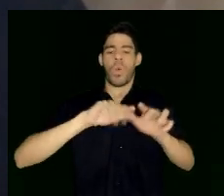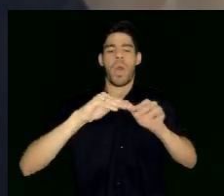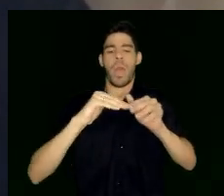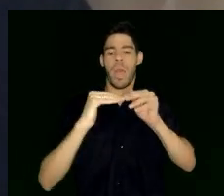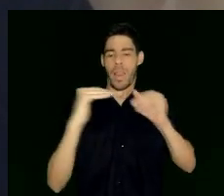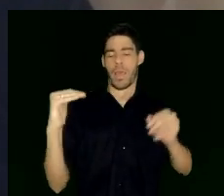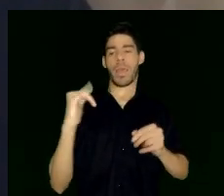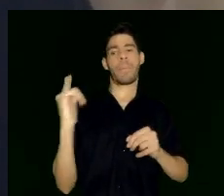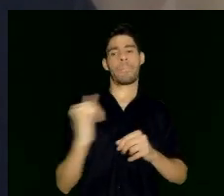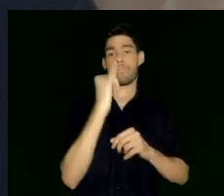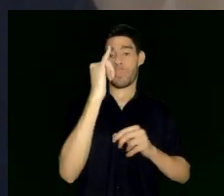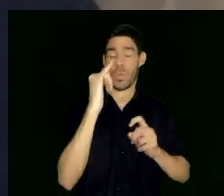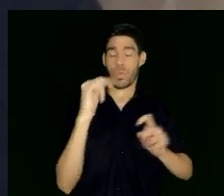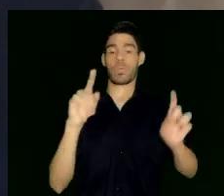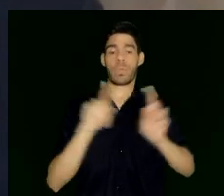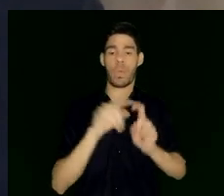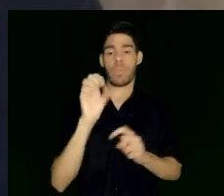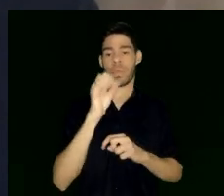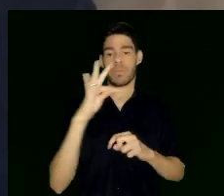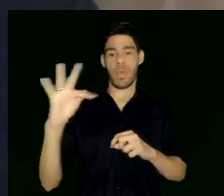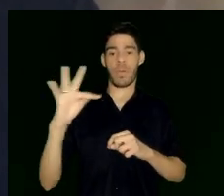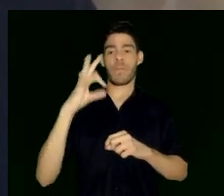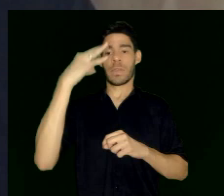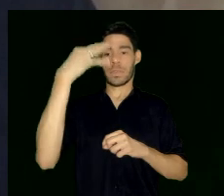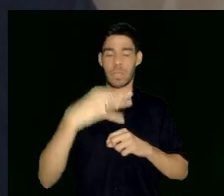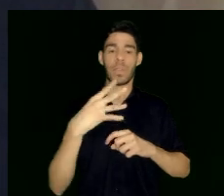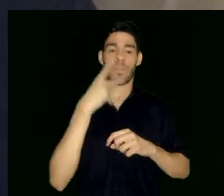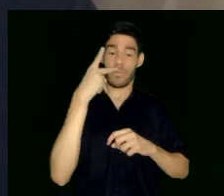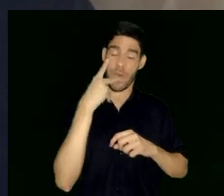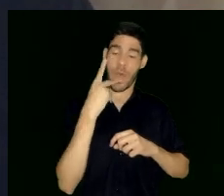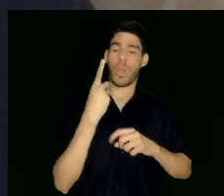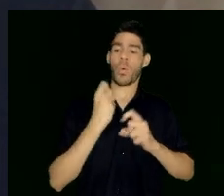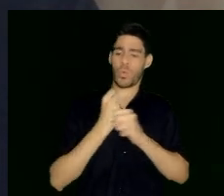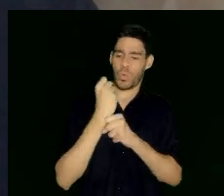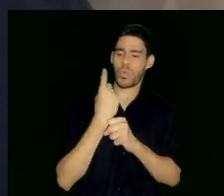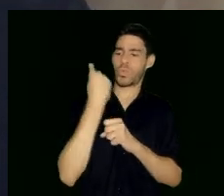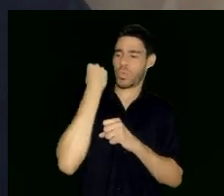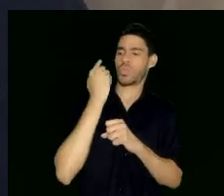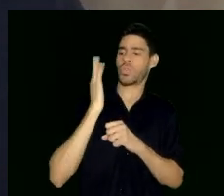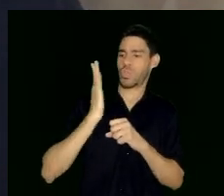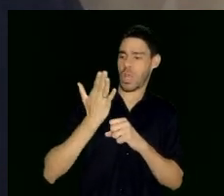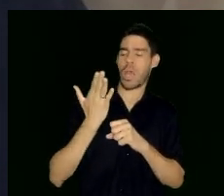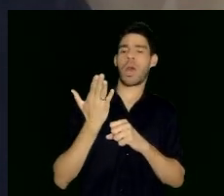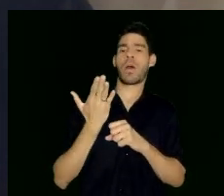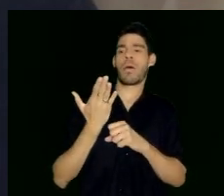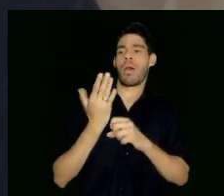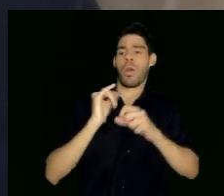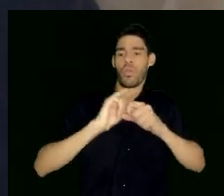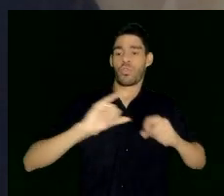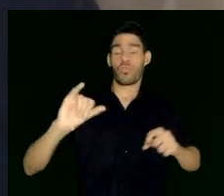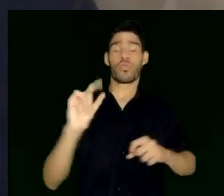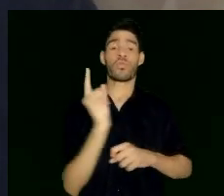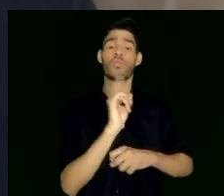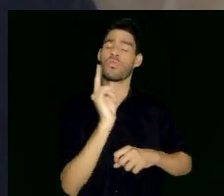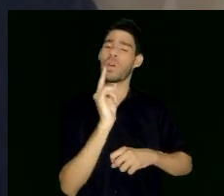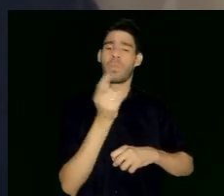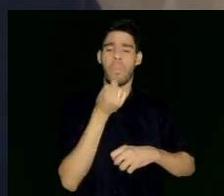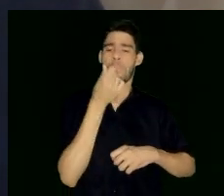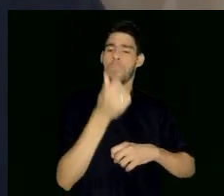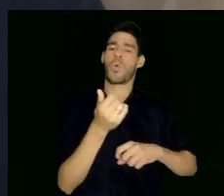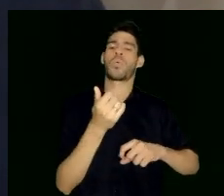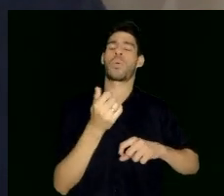indiscriminadamente, isso é fundamental, porém o Supremo Tribunal Federal corretamente vem dizendo há muito tempo, e esta é uma parte não divulgada